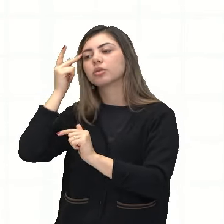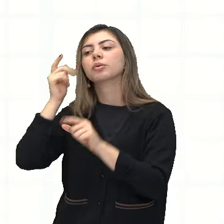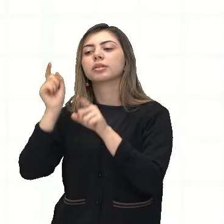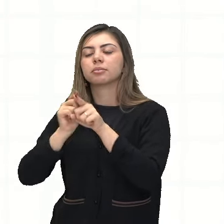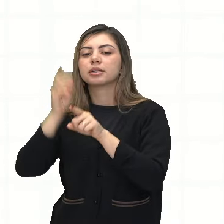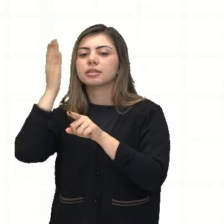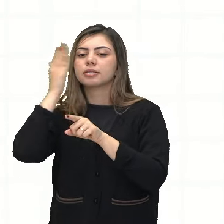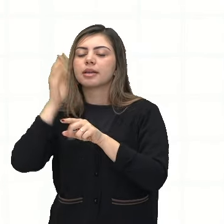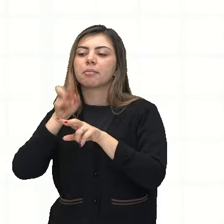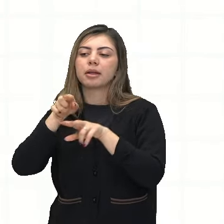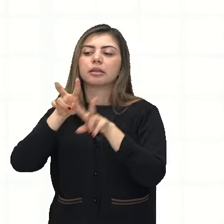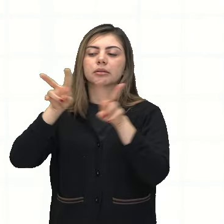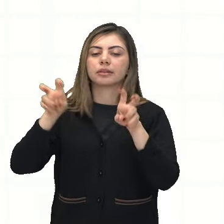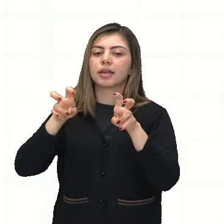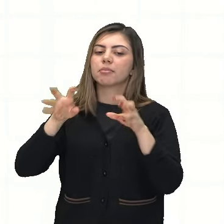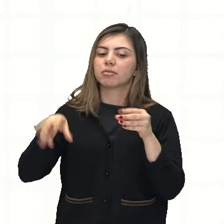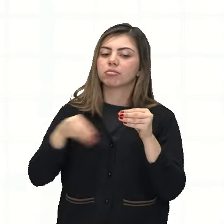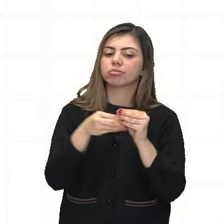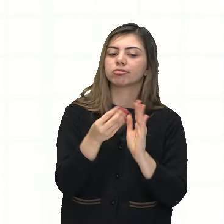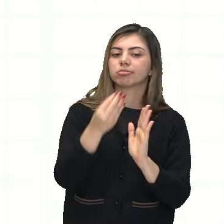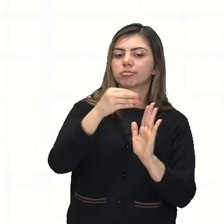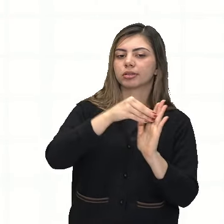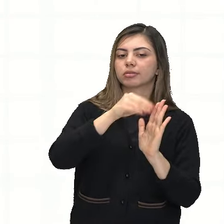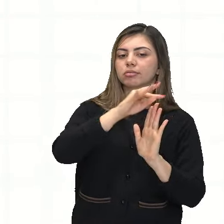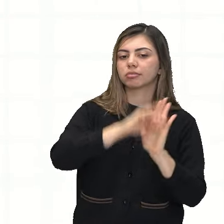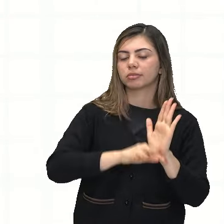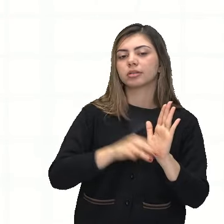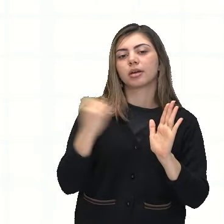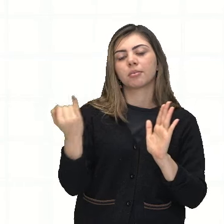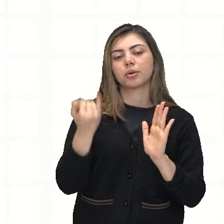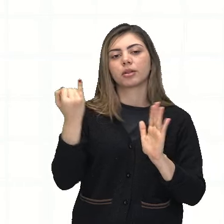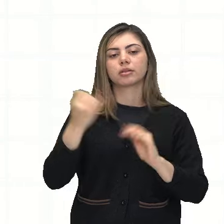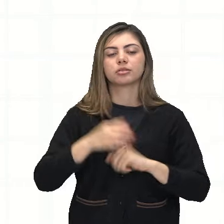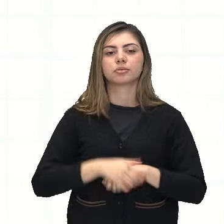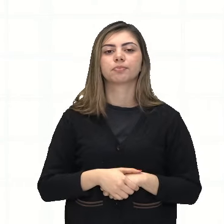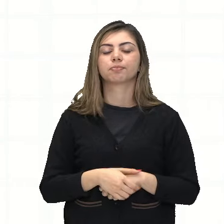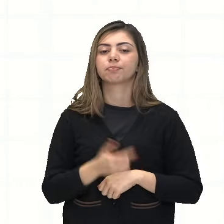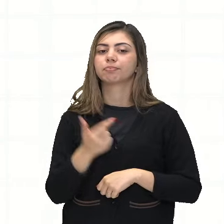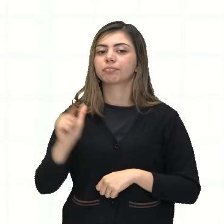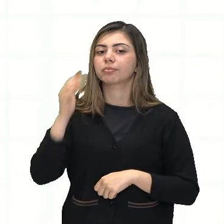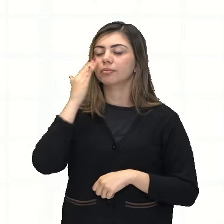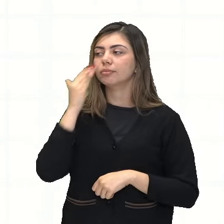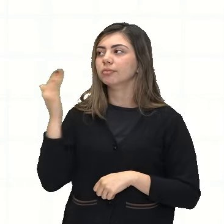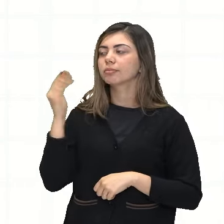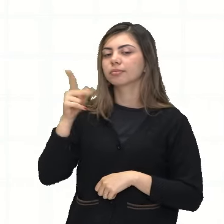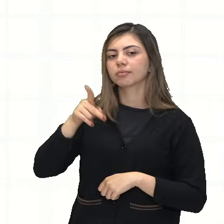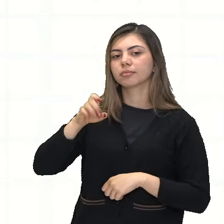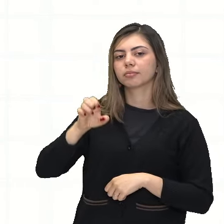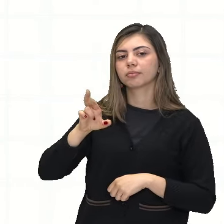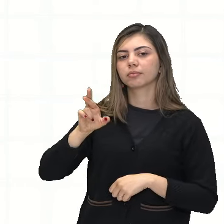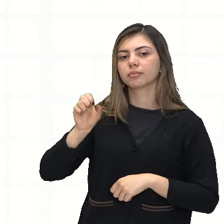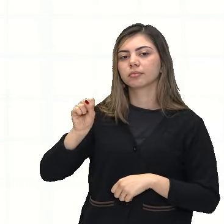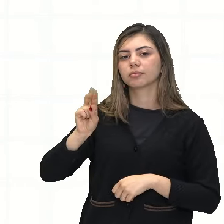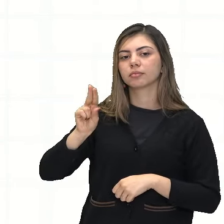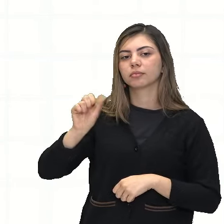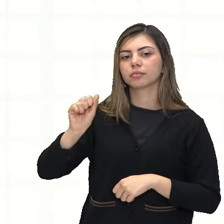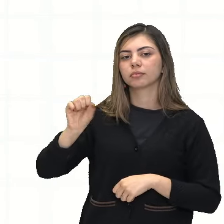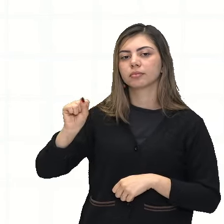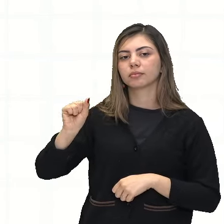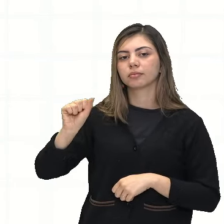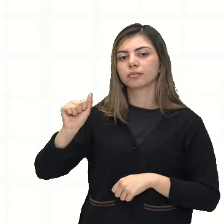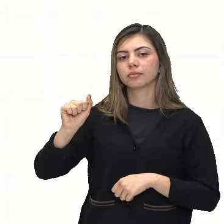suas argumentações muito importante persuasão o principal objetivo do texto argumentativo é